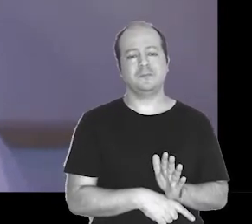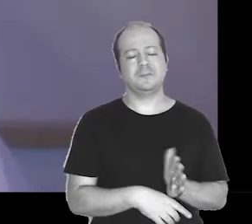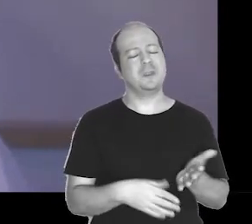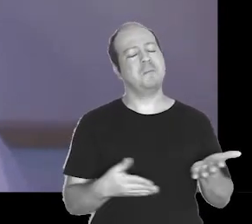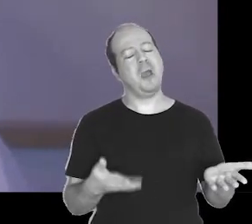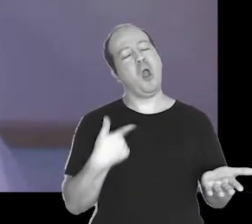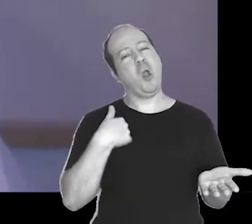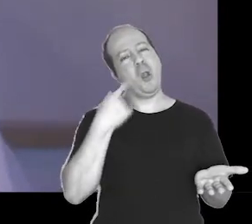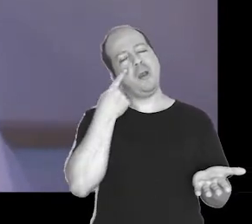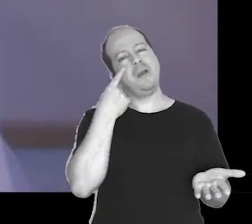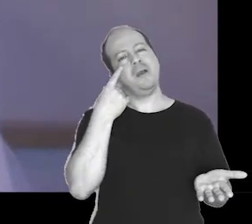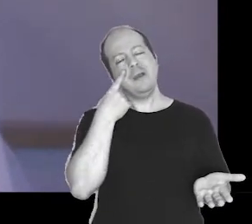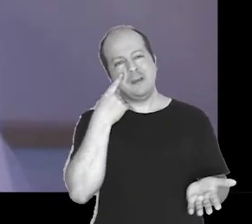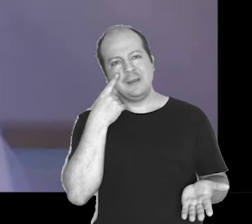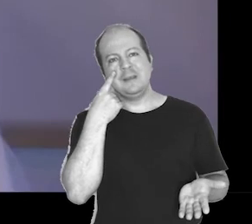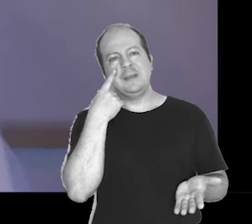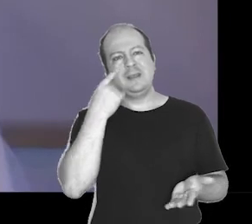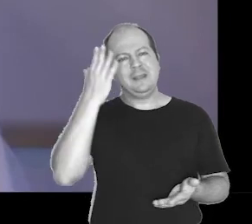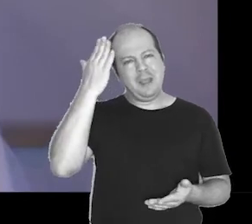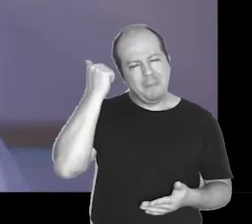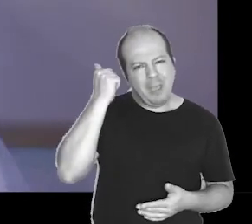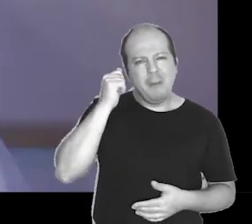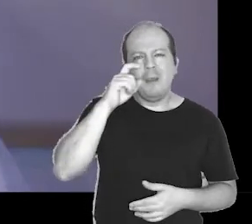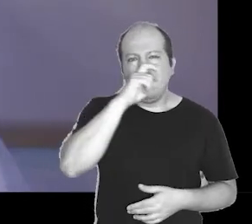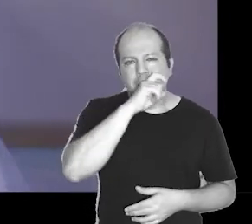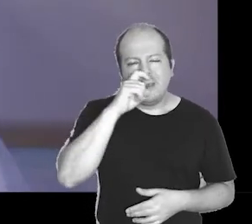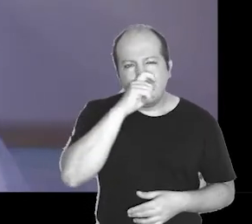ora, também isso sabemos que é mentira.